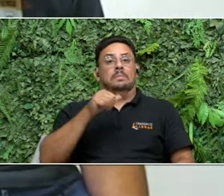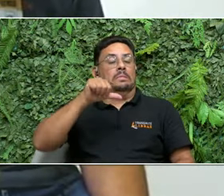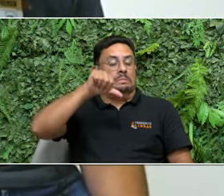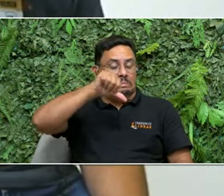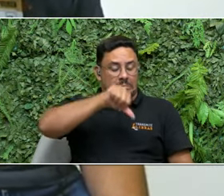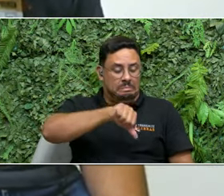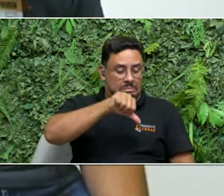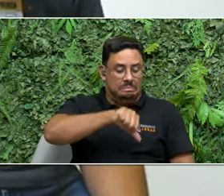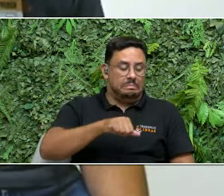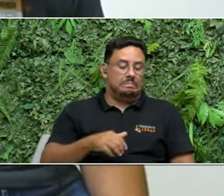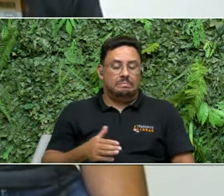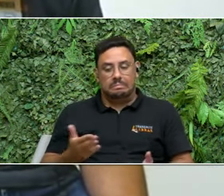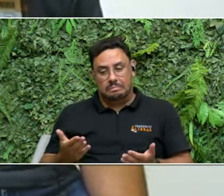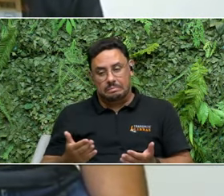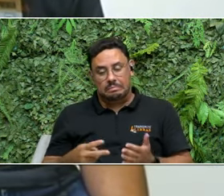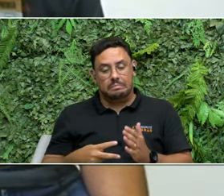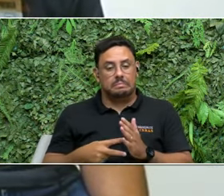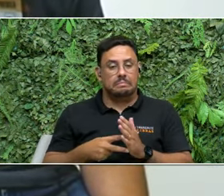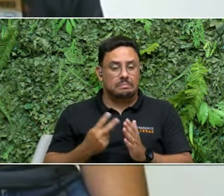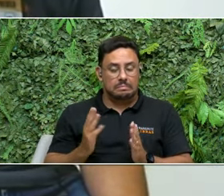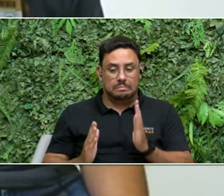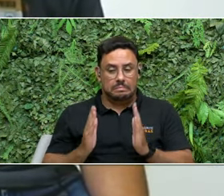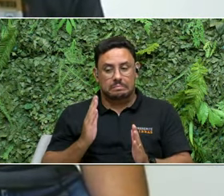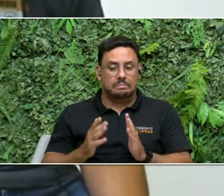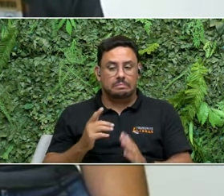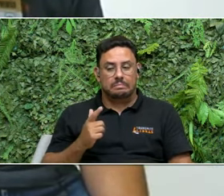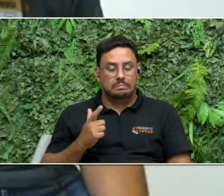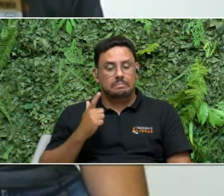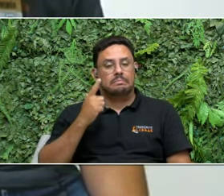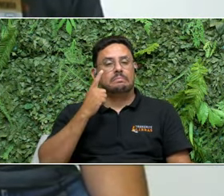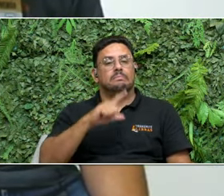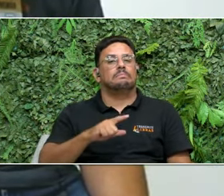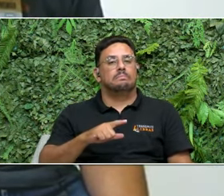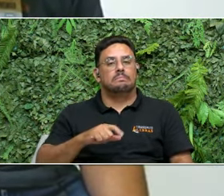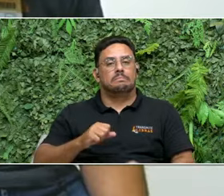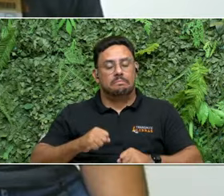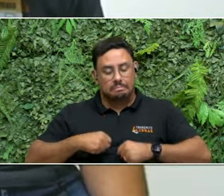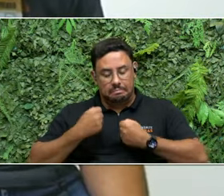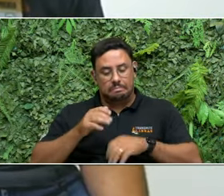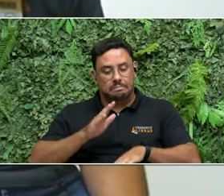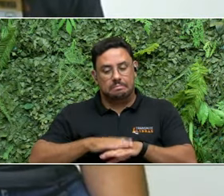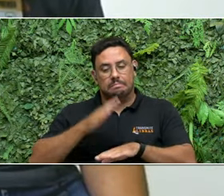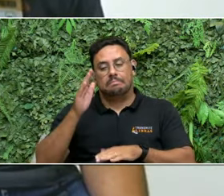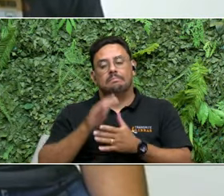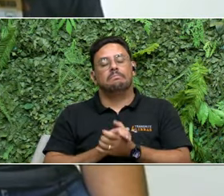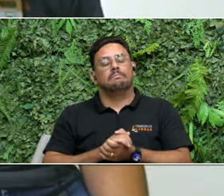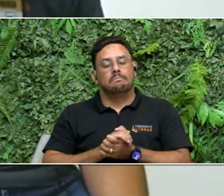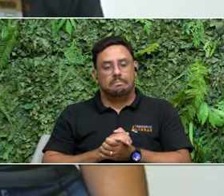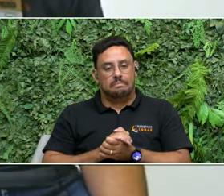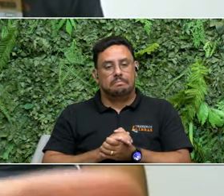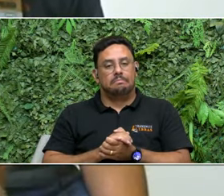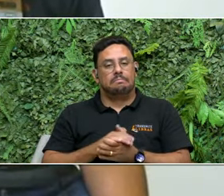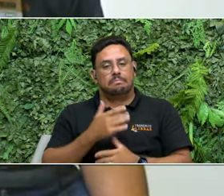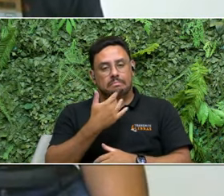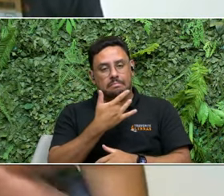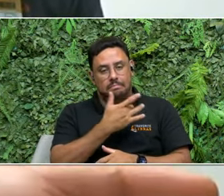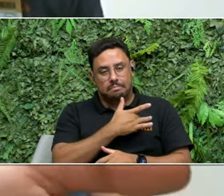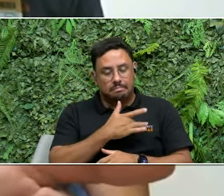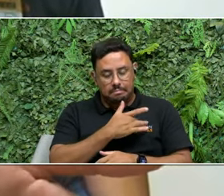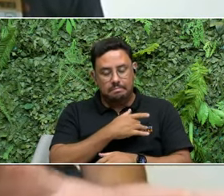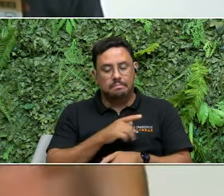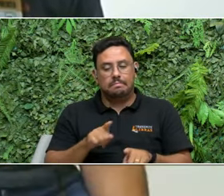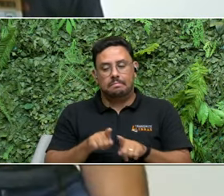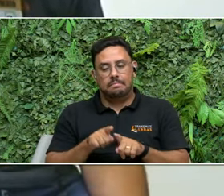assustador E aí chega no segundo tempo ele conseguiu dar um pouco mais de dinamismo pra equipe né aliás